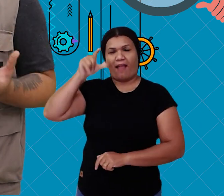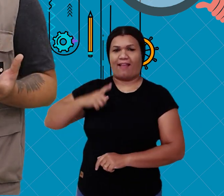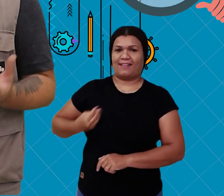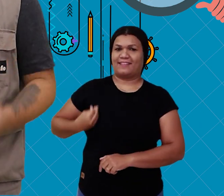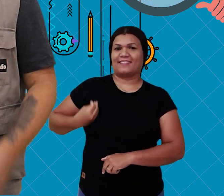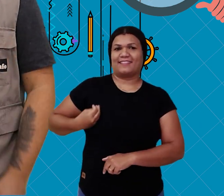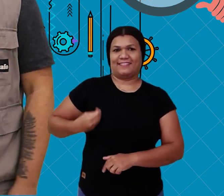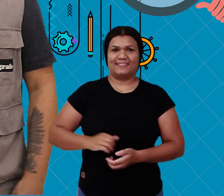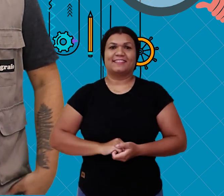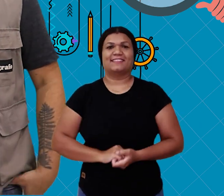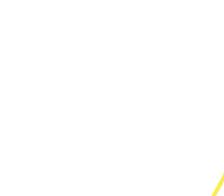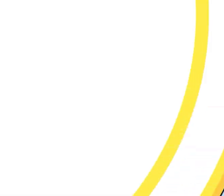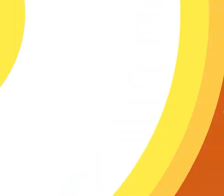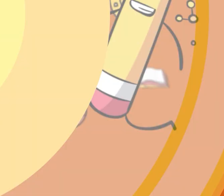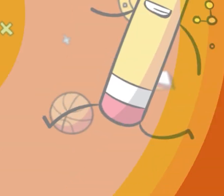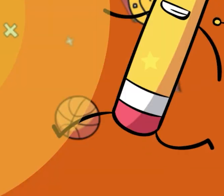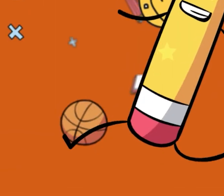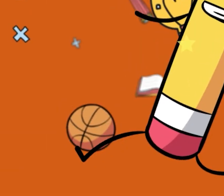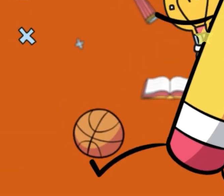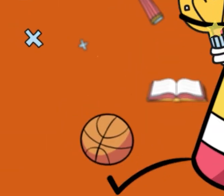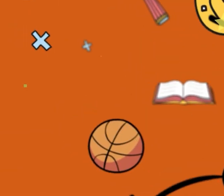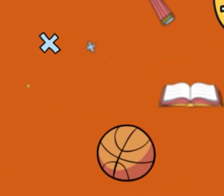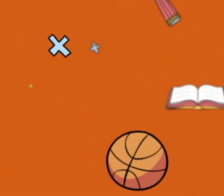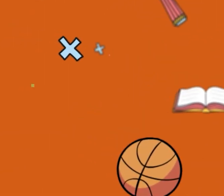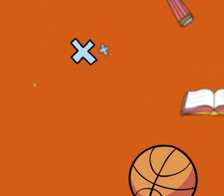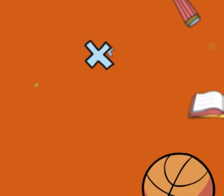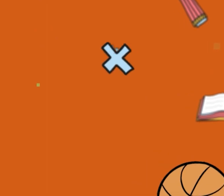A Curiosidade da On.